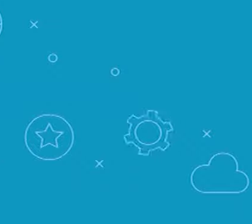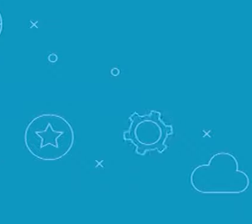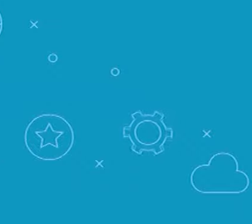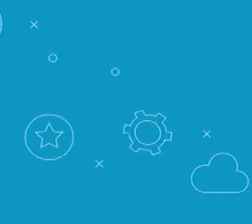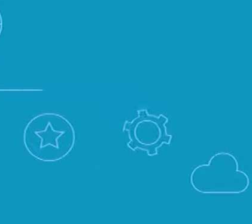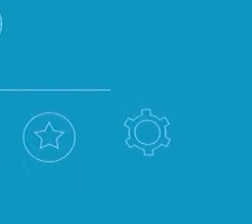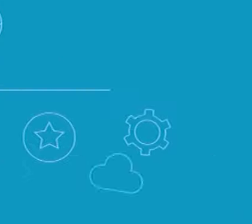a